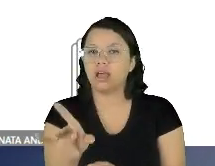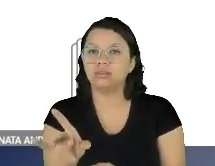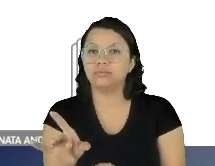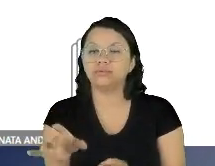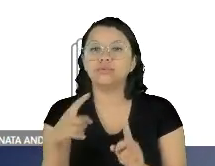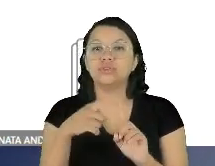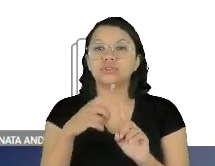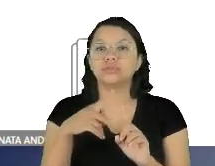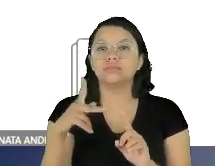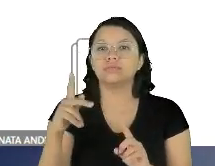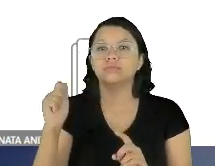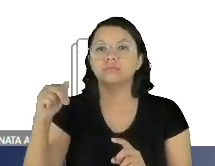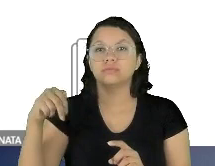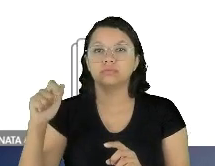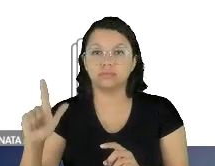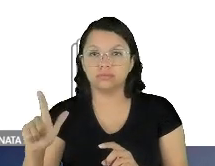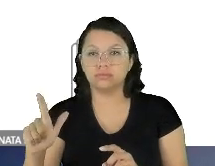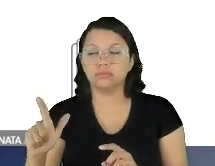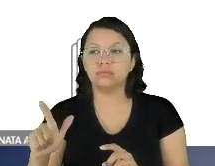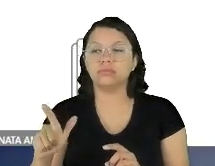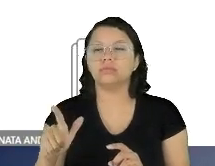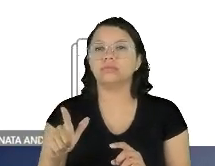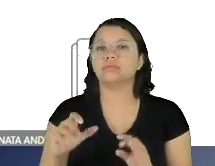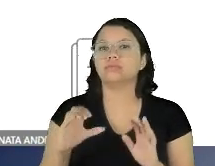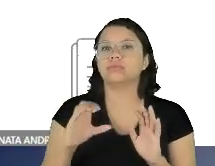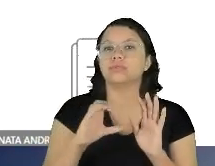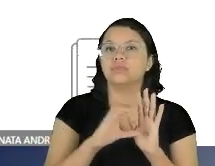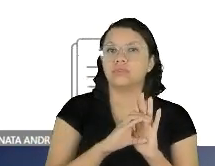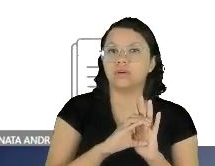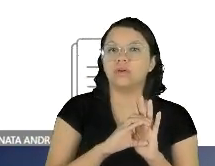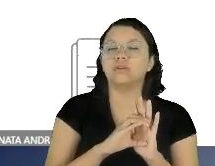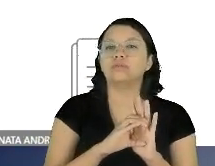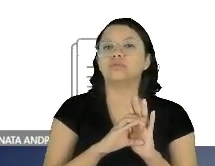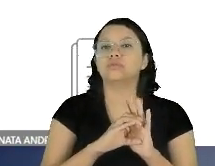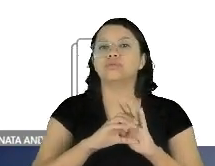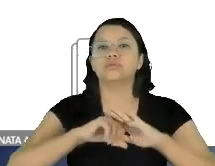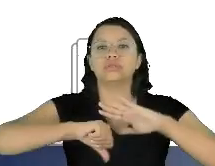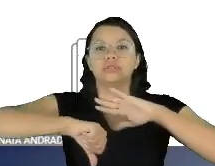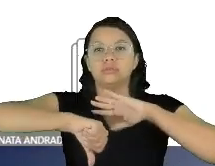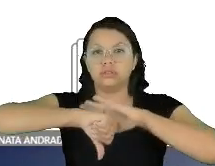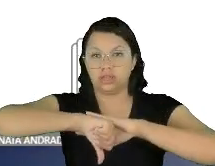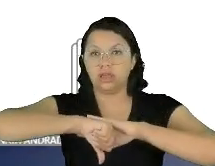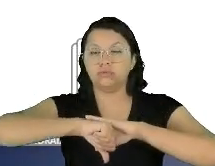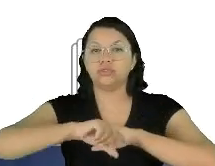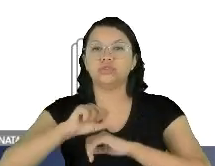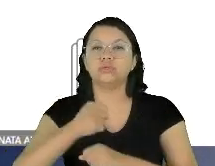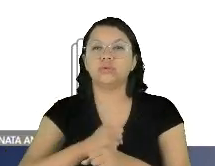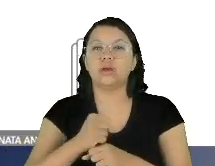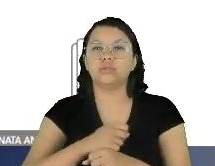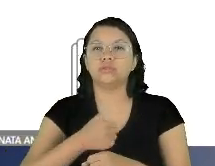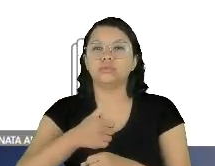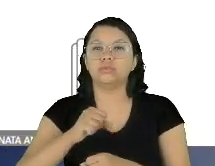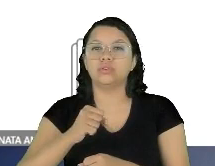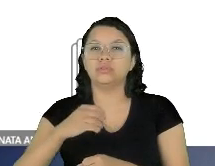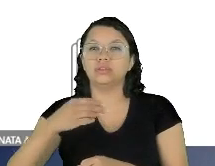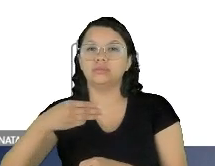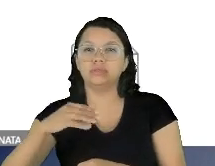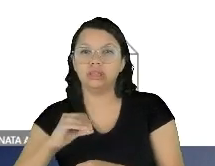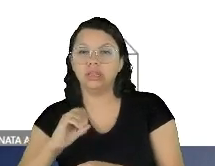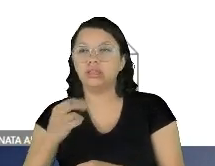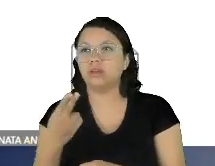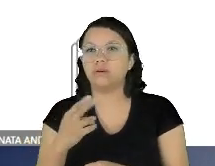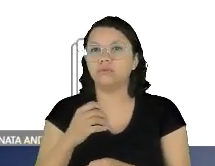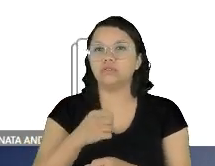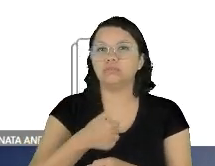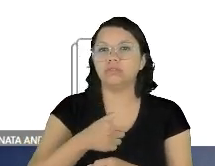penal do Código Criminal Imperial de 1830 ou do Código